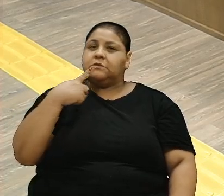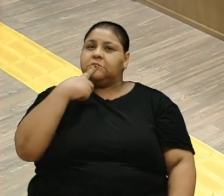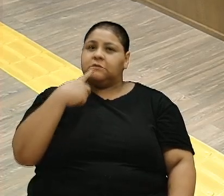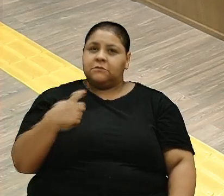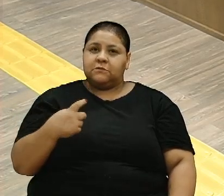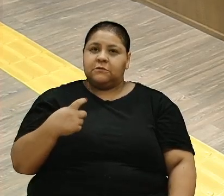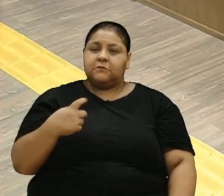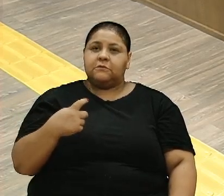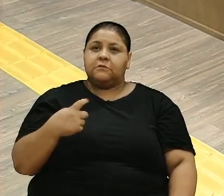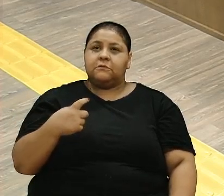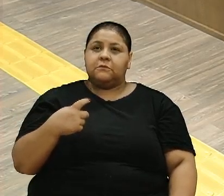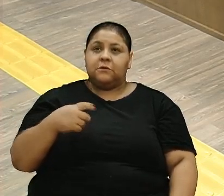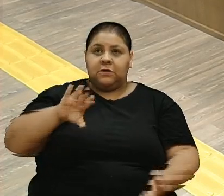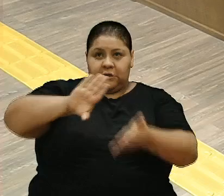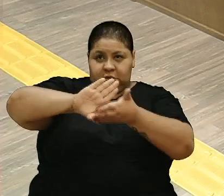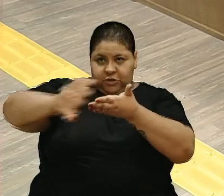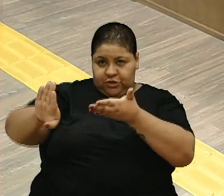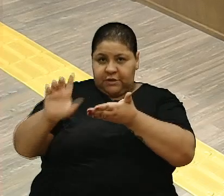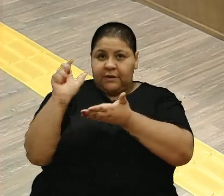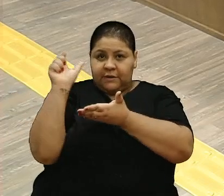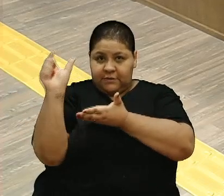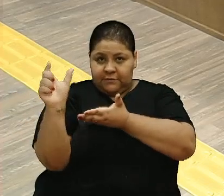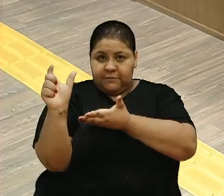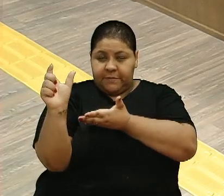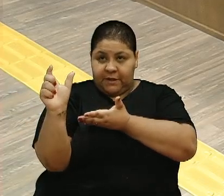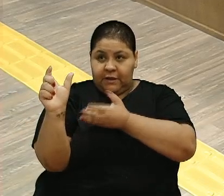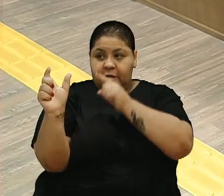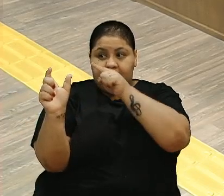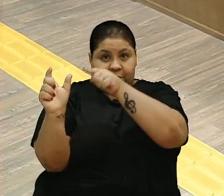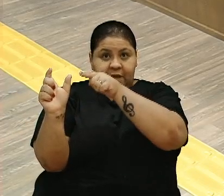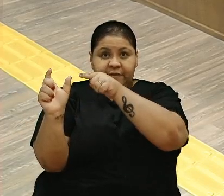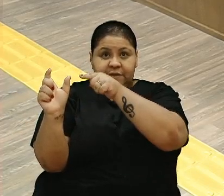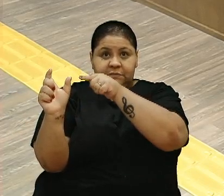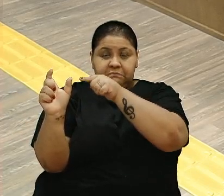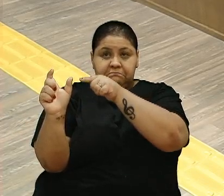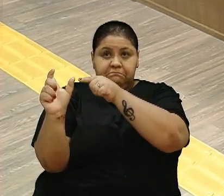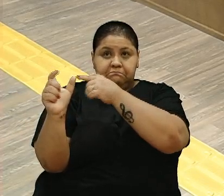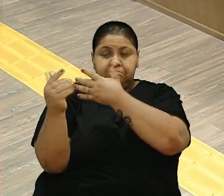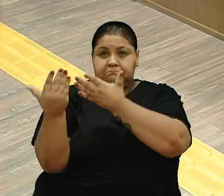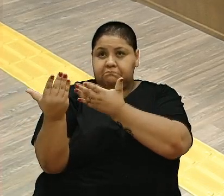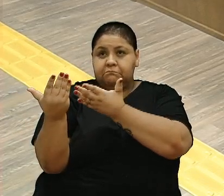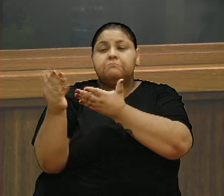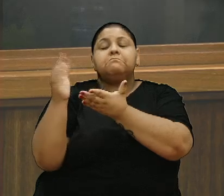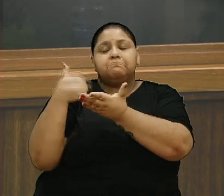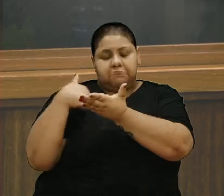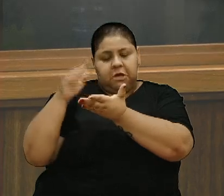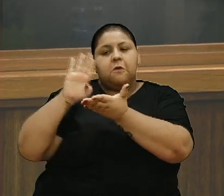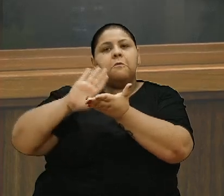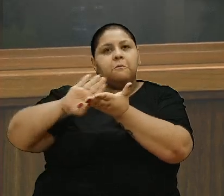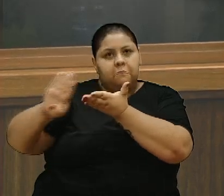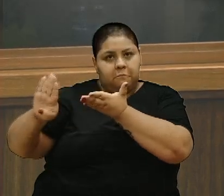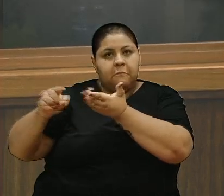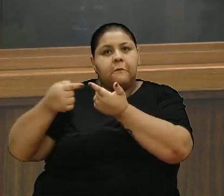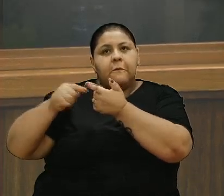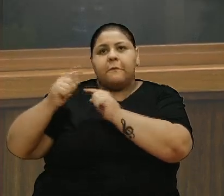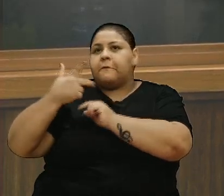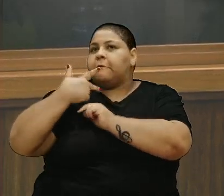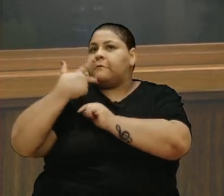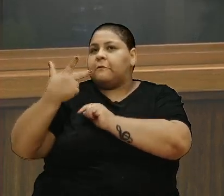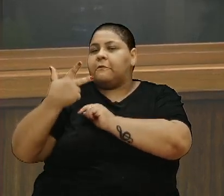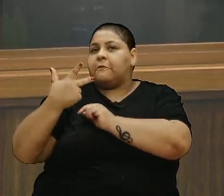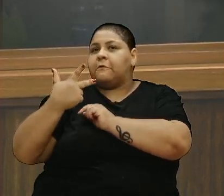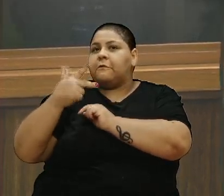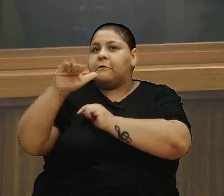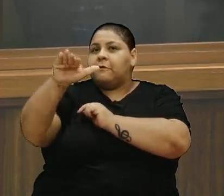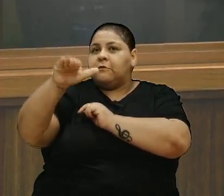Rose, a senhora retira dos anais o termo solicitado? Eu retiro, mas quero dizer uma coisa. Eu não chamei